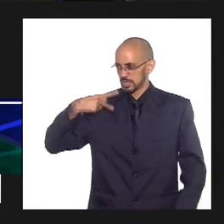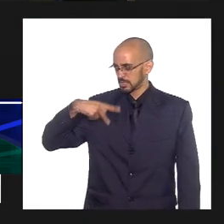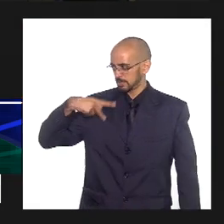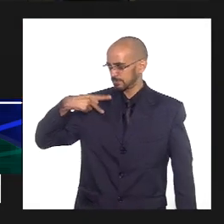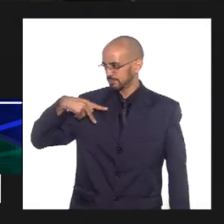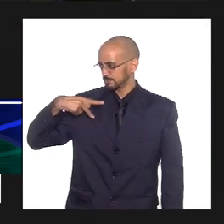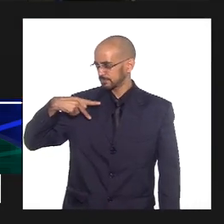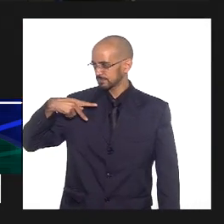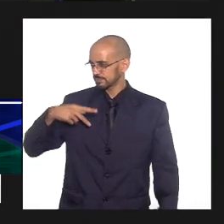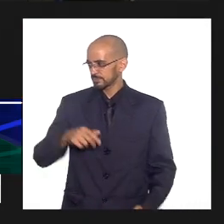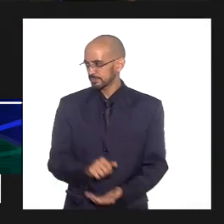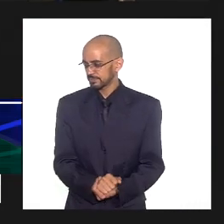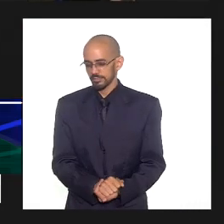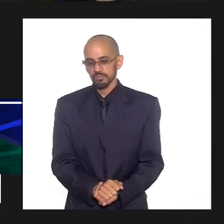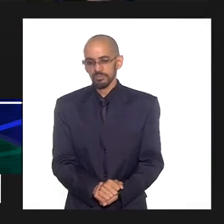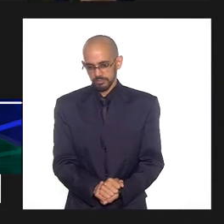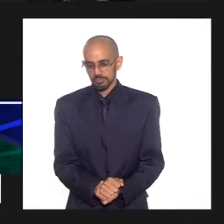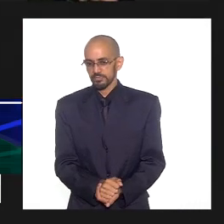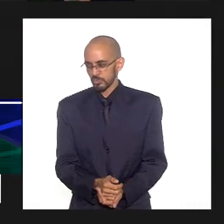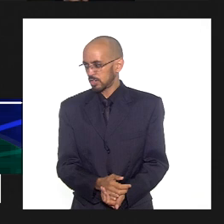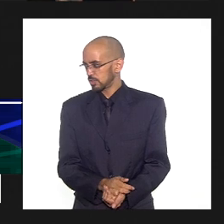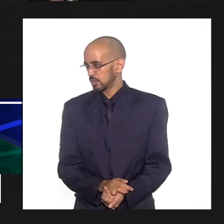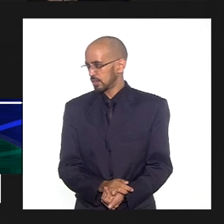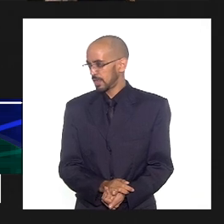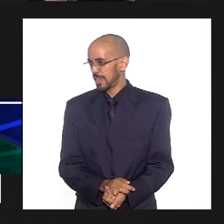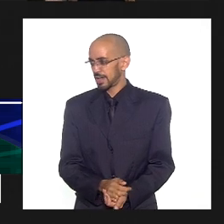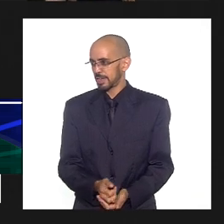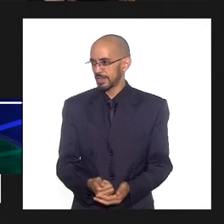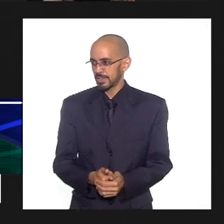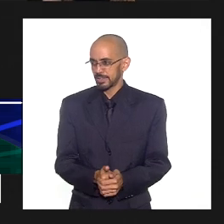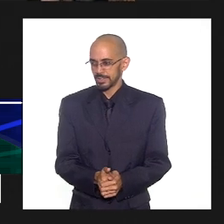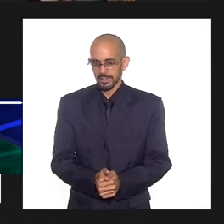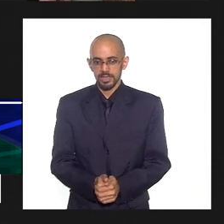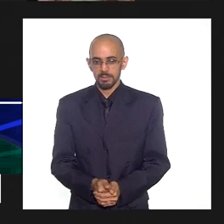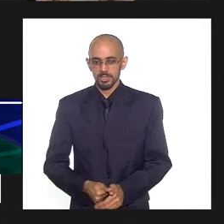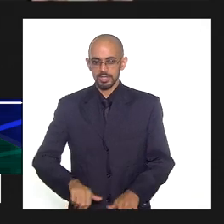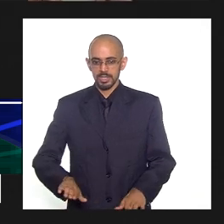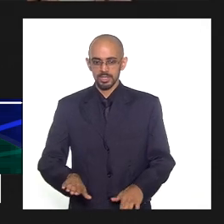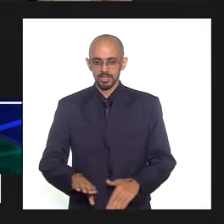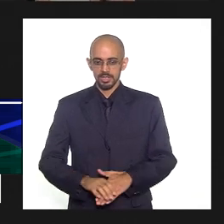dar um presente, eu aceito. Adoro essa referência do cordel, hein? É.